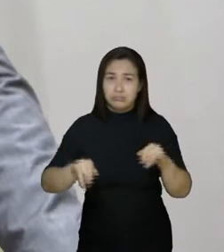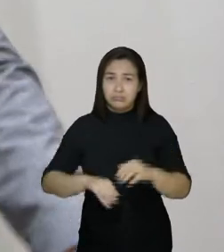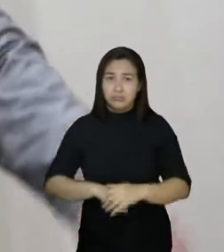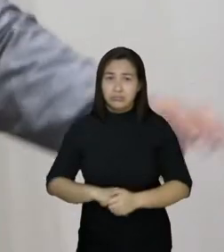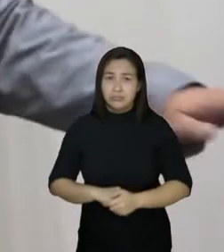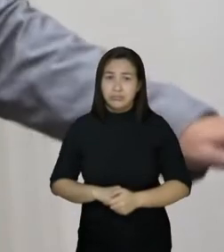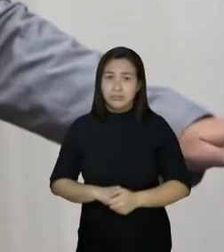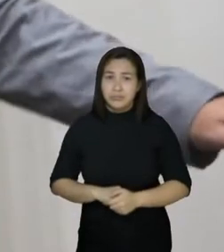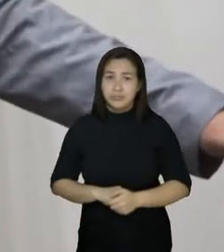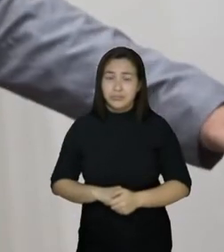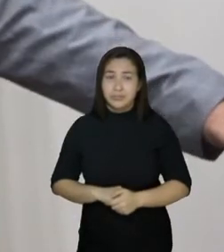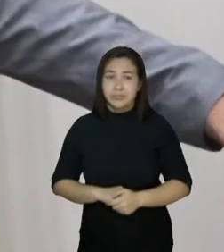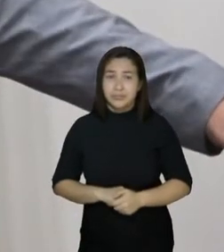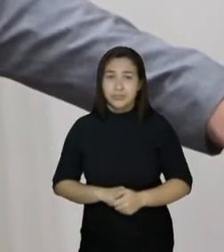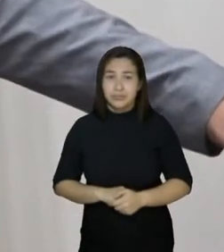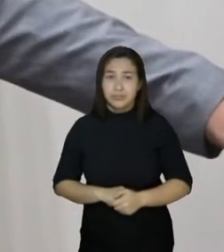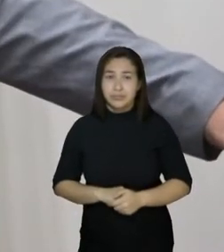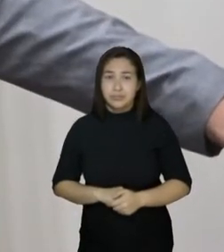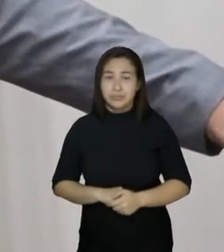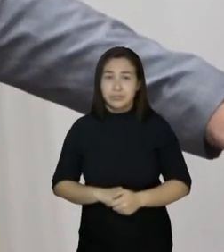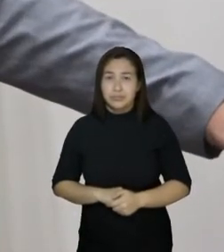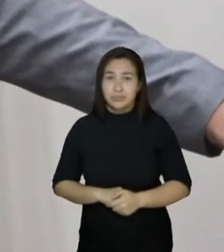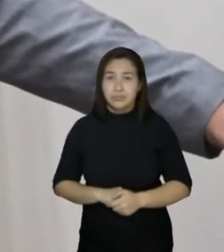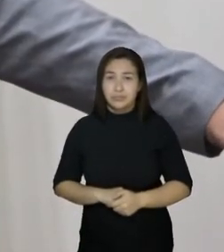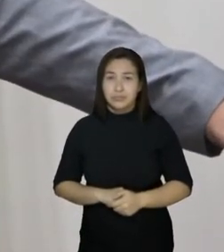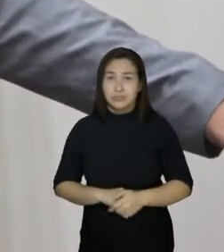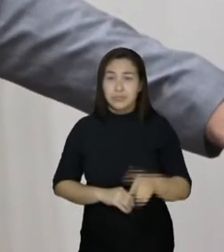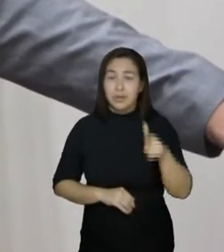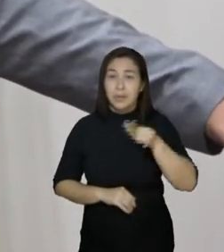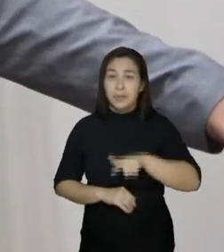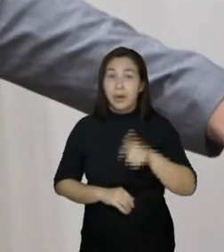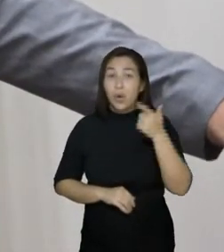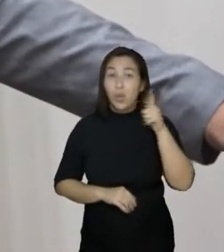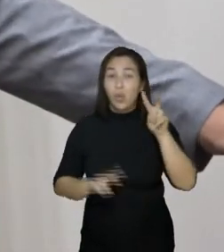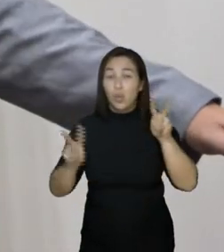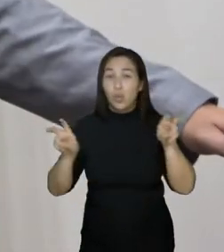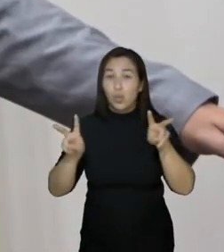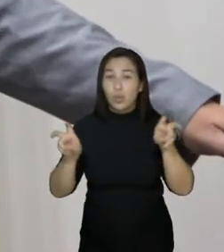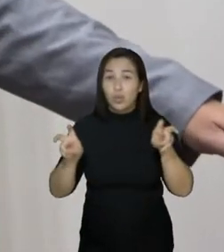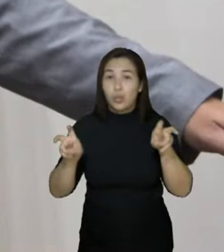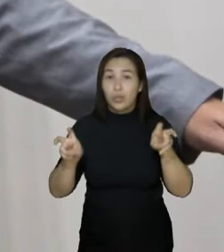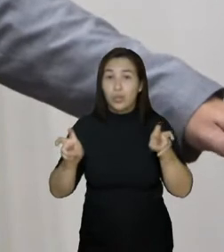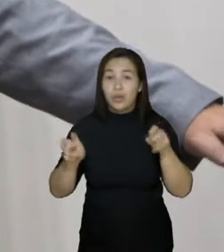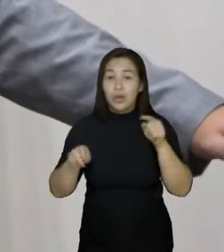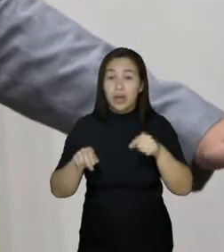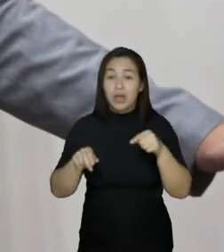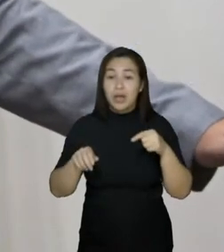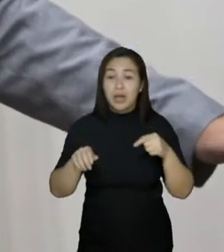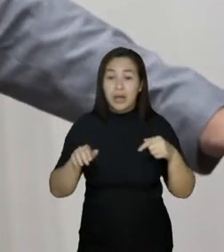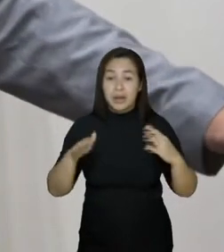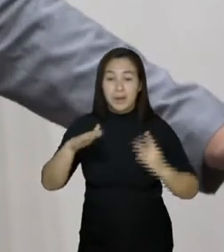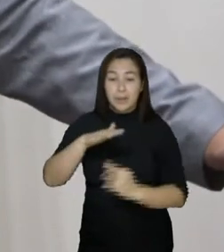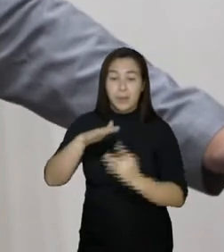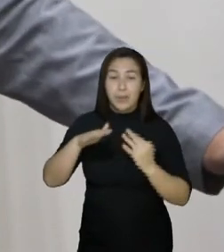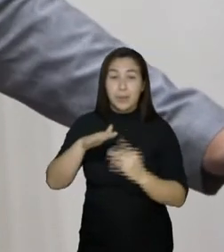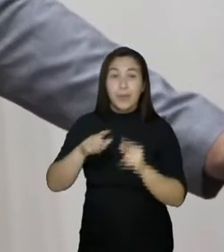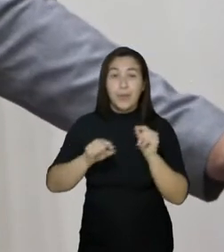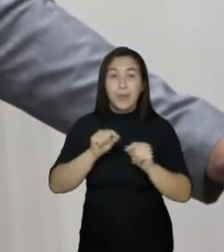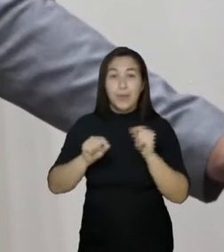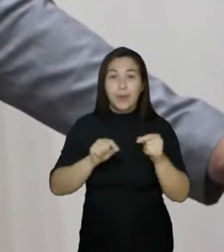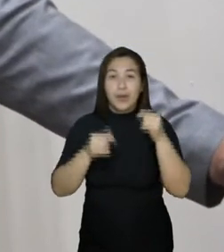E isso, também reforçando outro velho dito popular, que onde passa boi, passa boiada, se nós